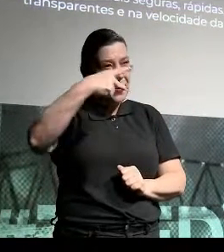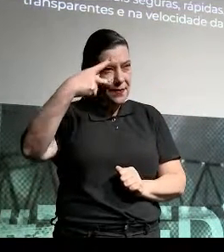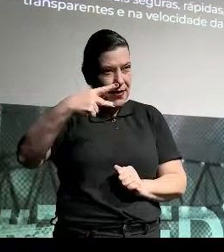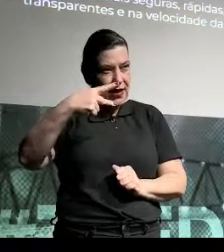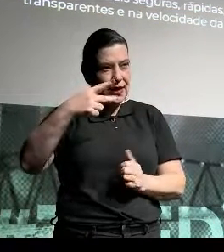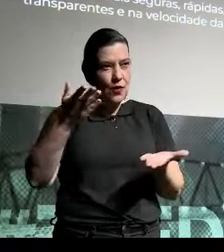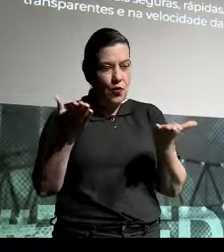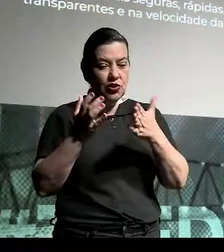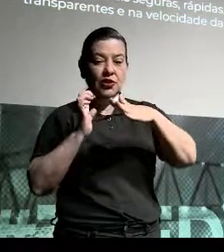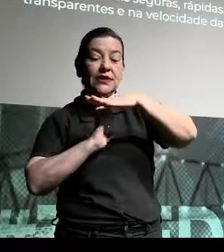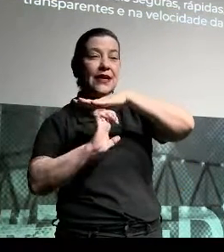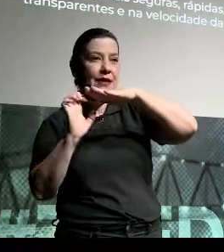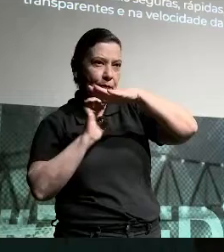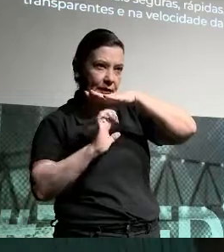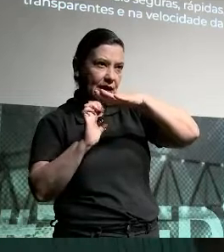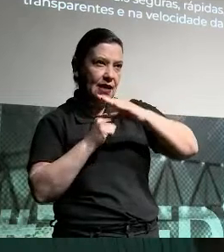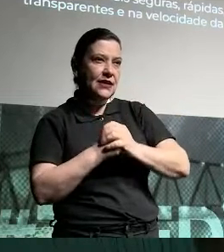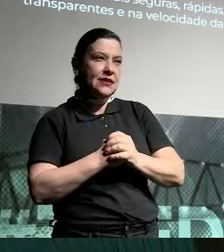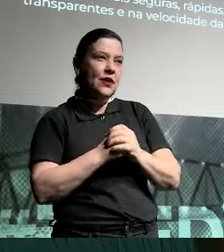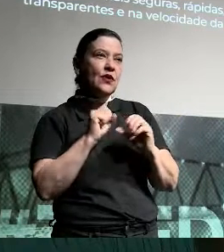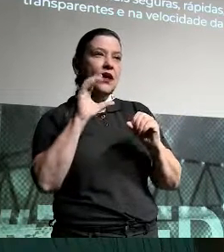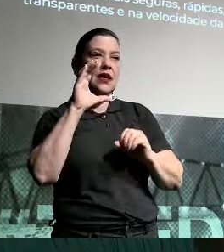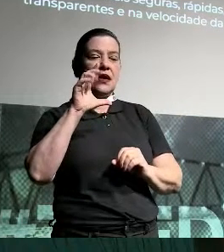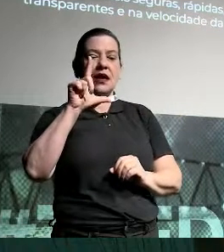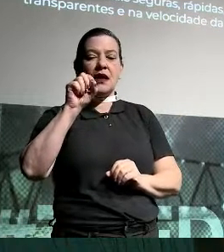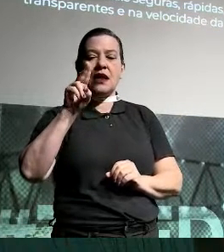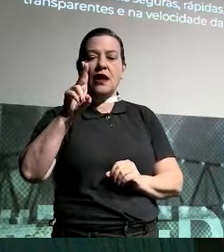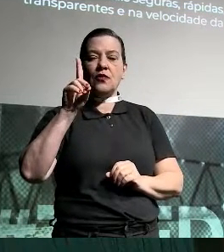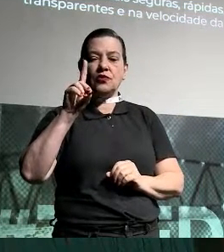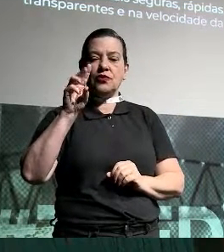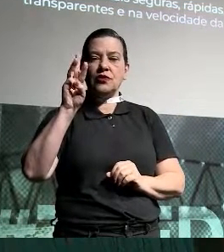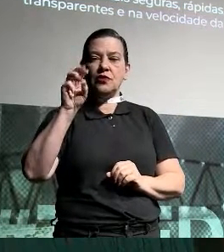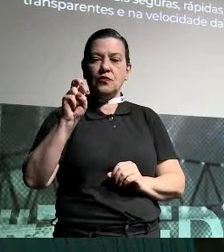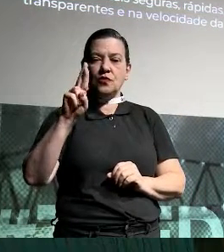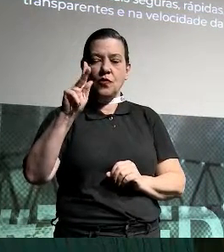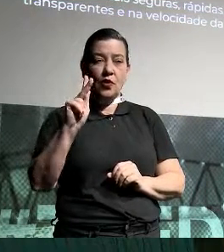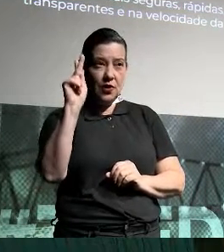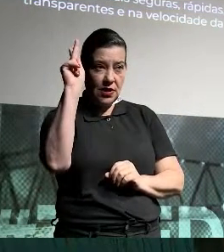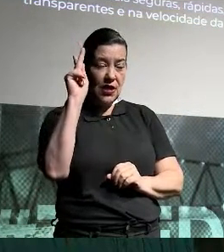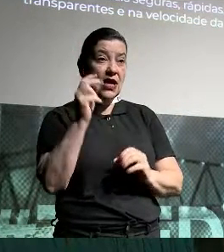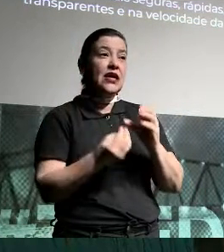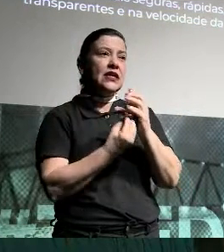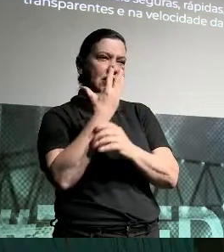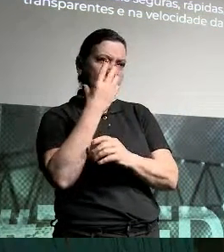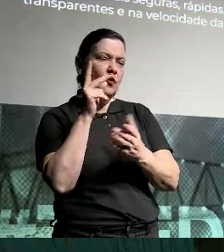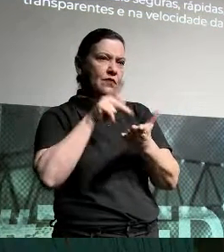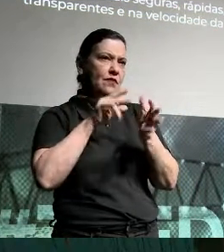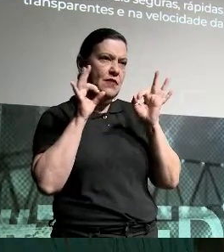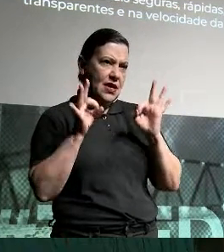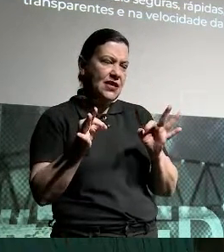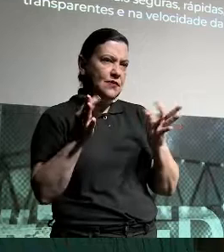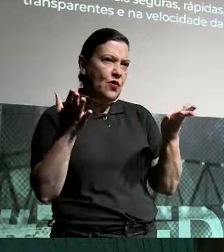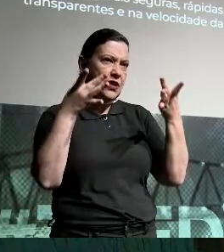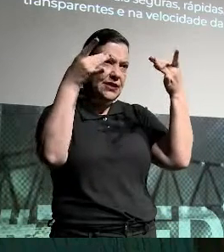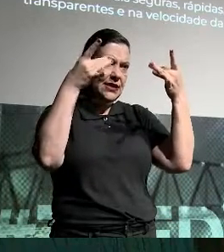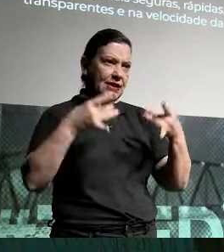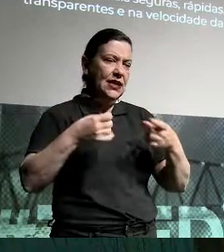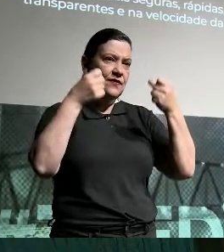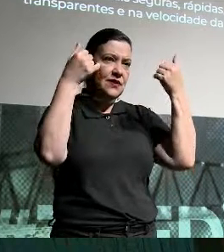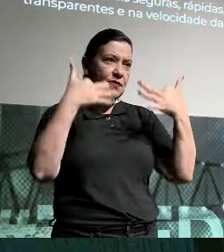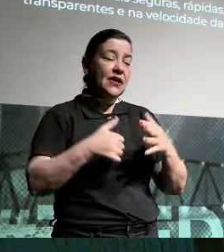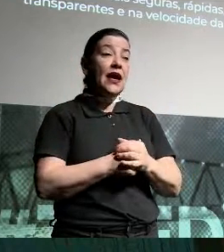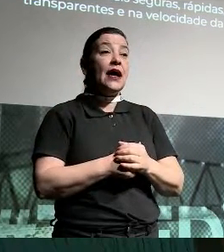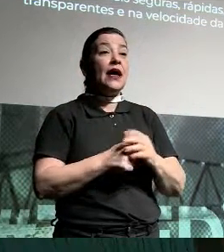InfinityPay hoje, a gente, CloudWalk, criou uma stablecoin lastreada ao real, eu vou falar um pouco dela mais para frente. E quando você